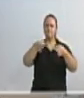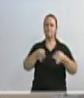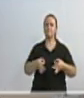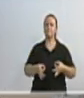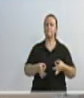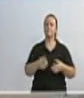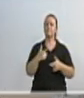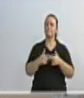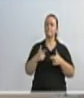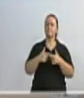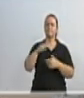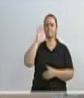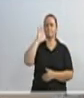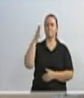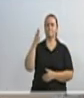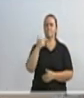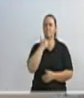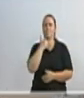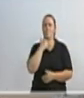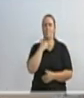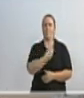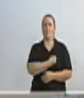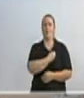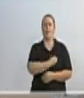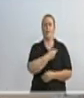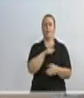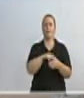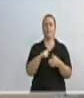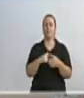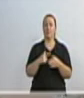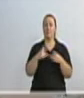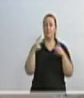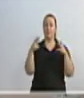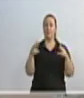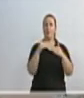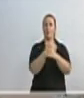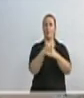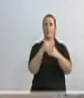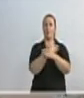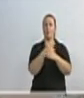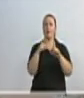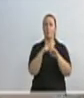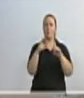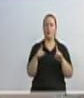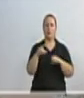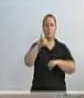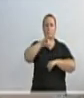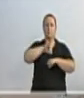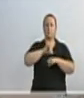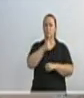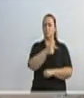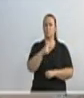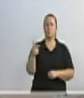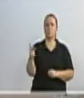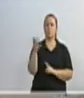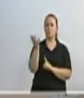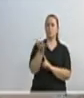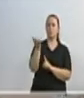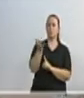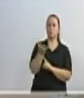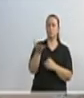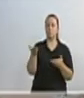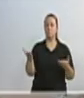não podemos viver numa cidade que hoje é considerada uma metrópole e no centro dela nós não temos sinal de